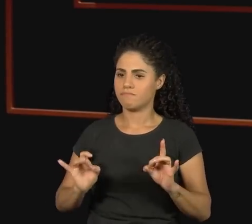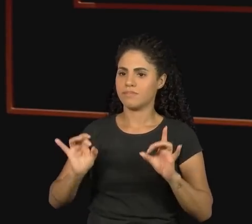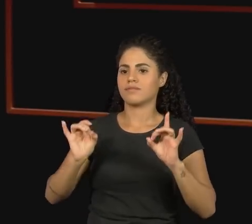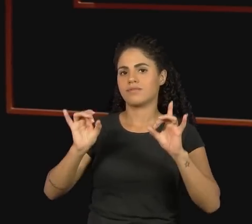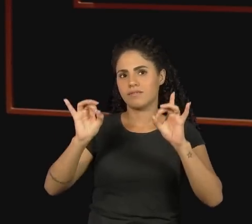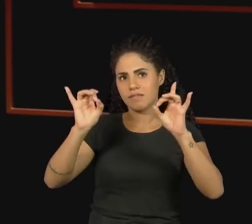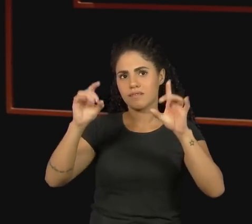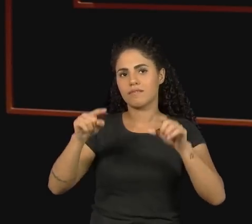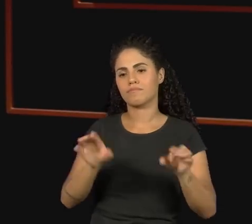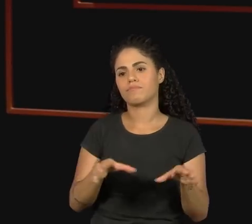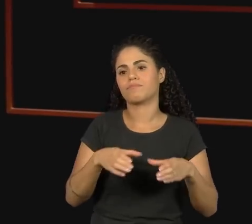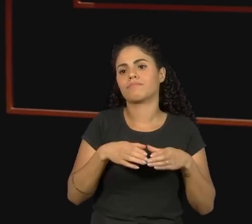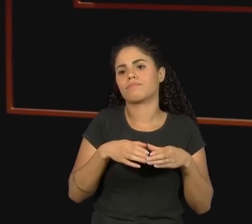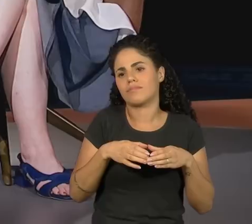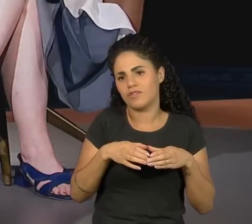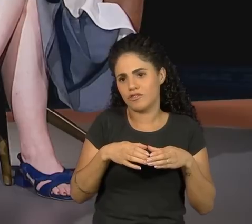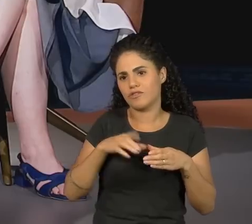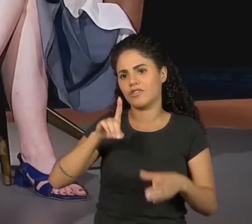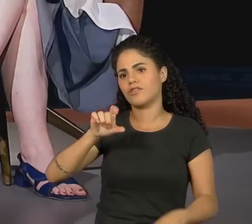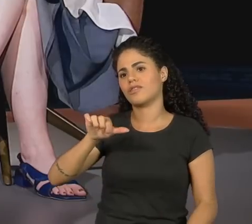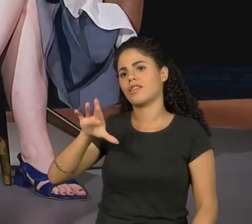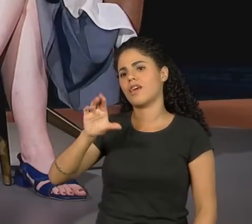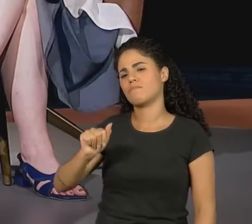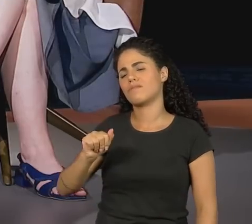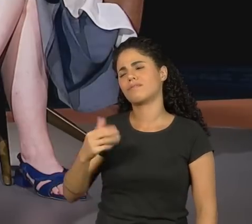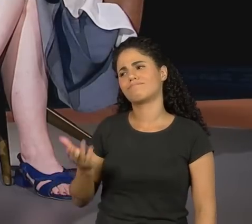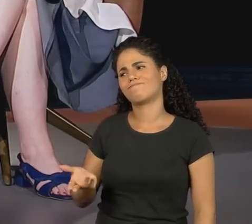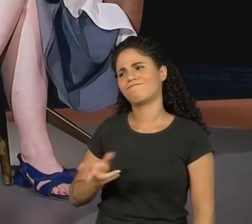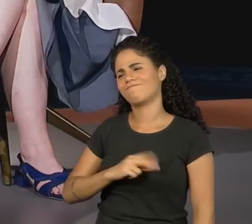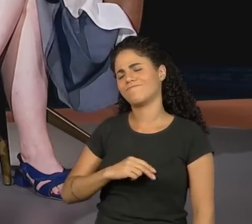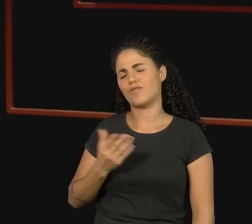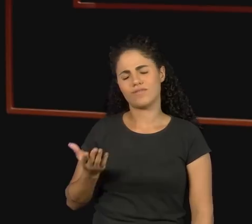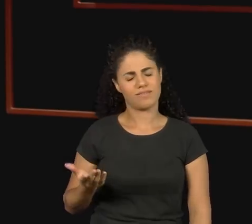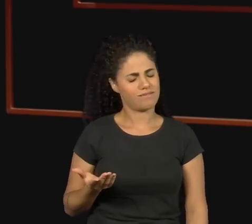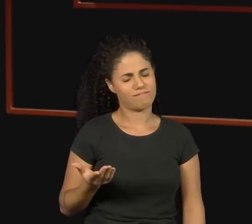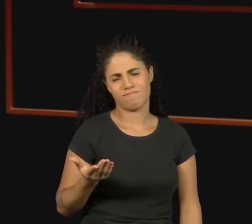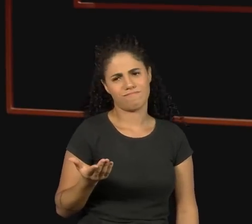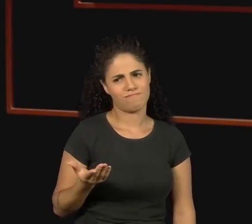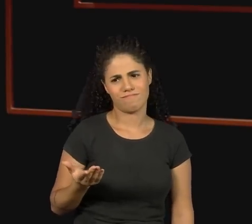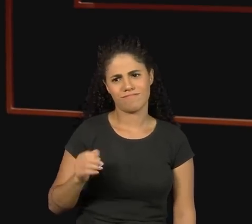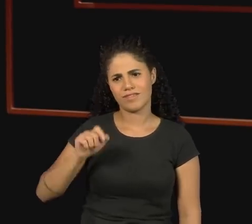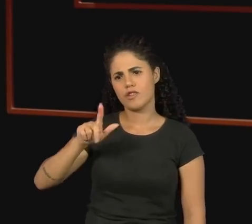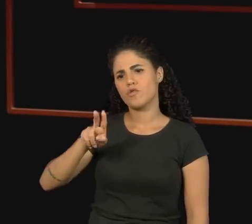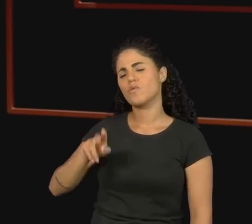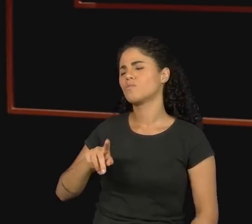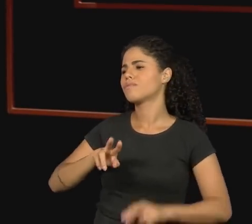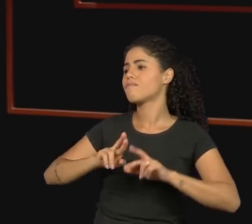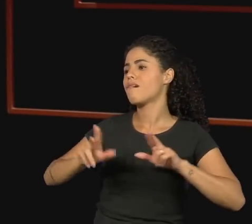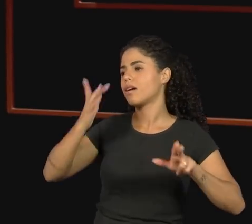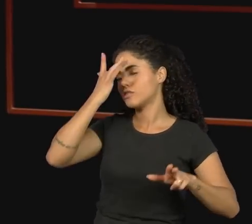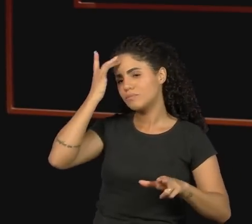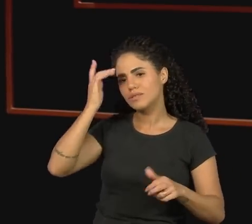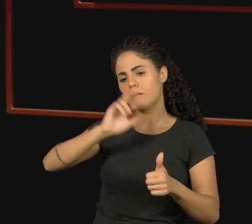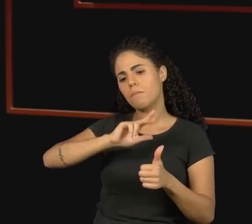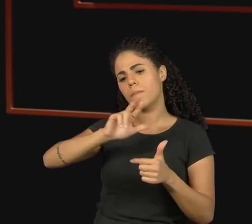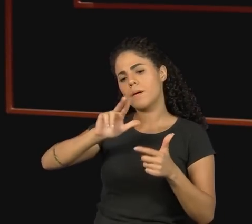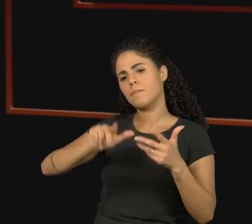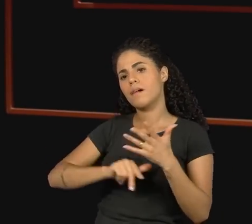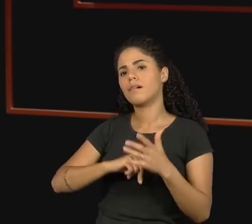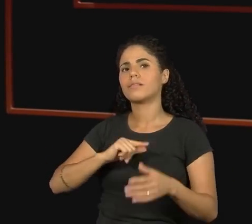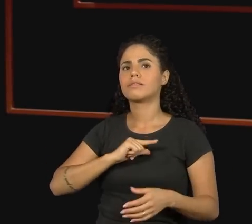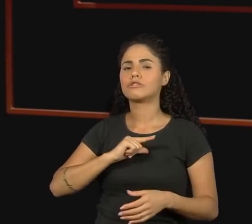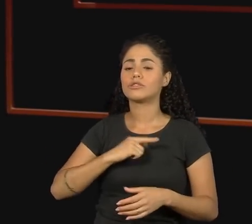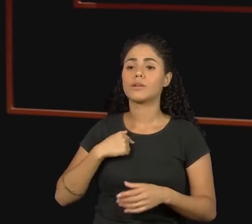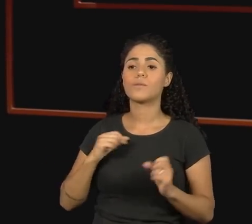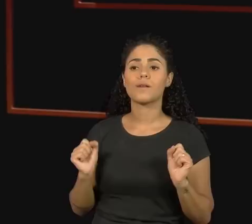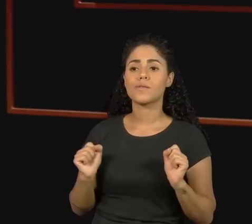com um elenco. A Débora Duarte, gente, Débora o que é a Duarte. Débora, por favor... O Lu, enfim, tantos outros, Juanzito, Juan Alba, que eu